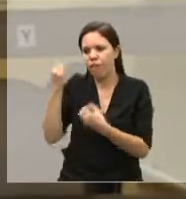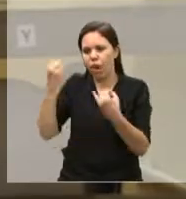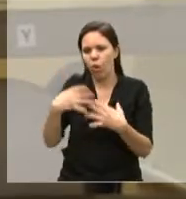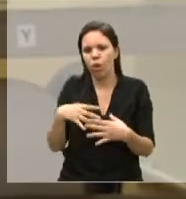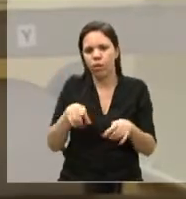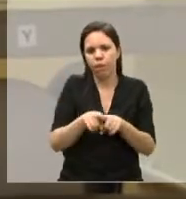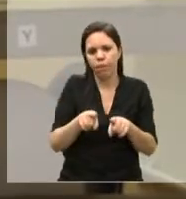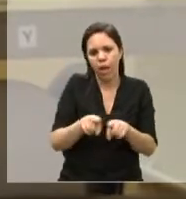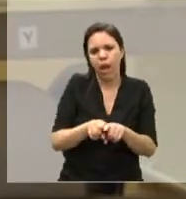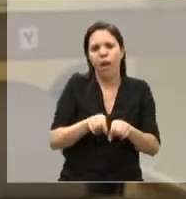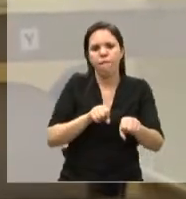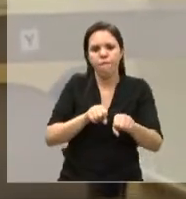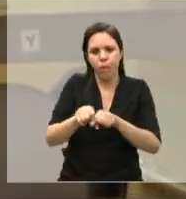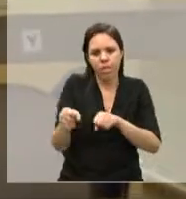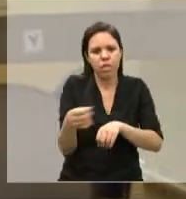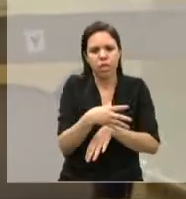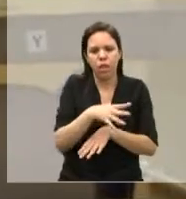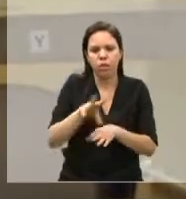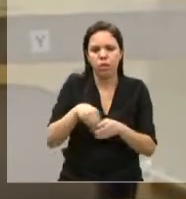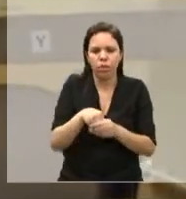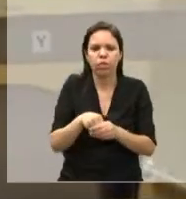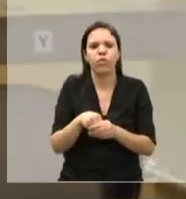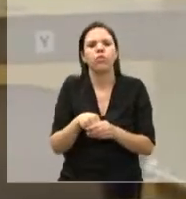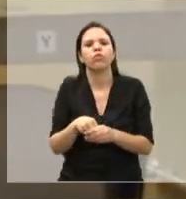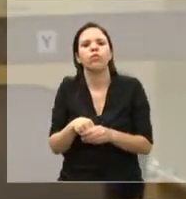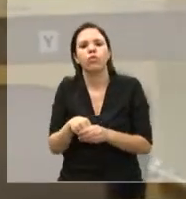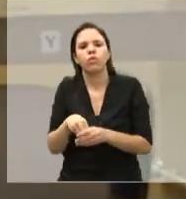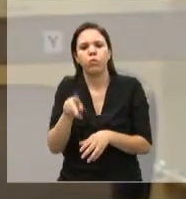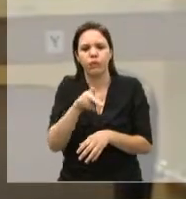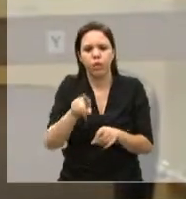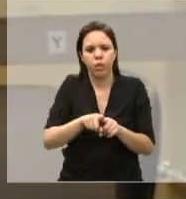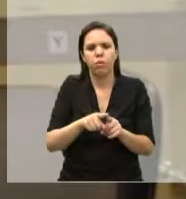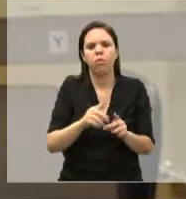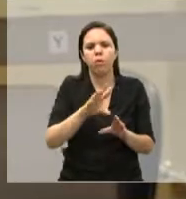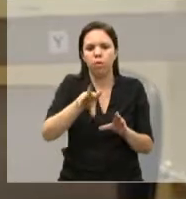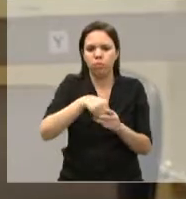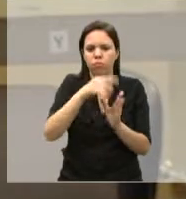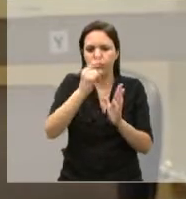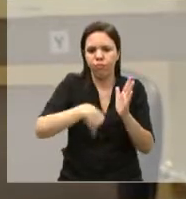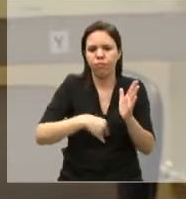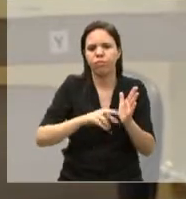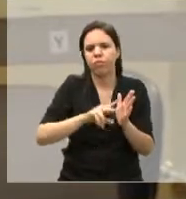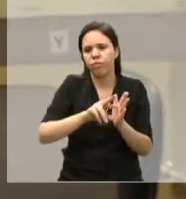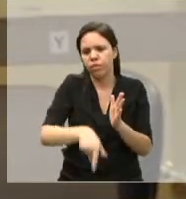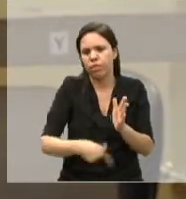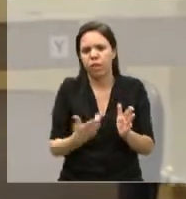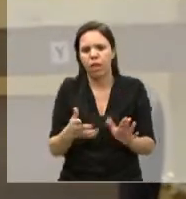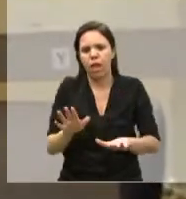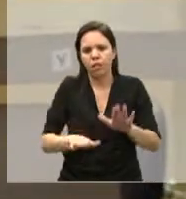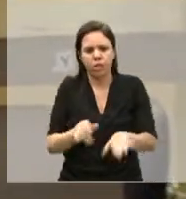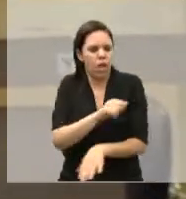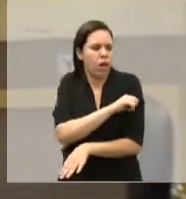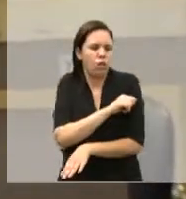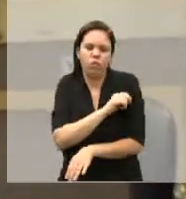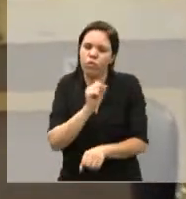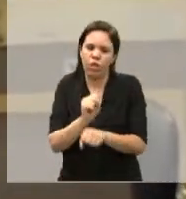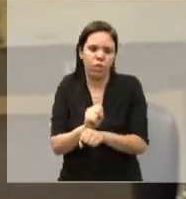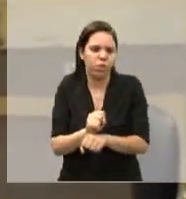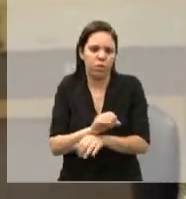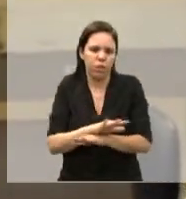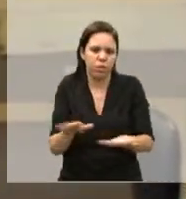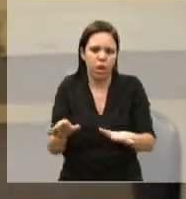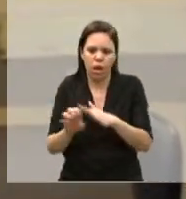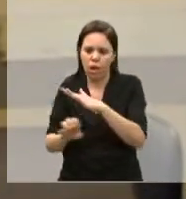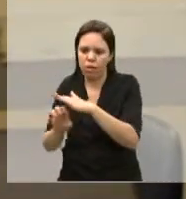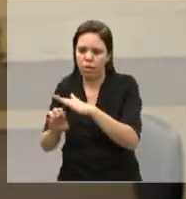outras atividades extracurriculares, como eventos, etc, etc, eu já vejo os alunos hoje não esperando mais que a